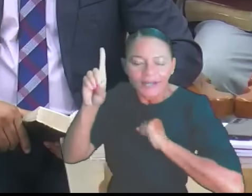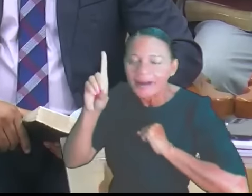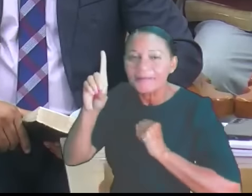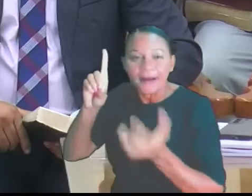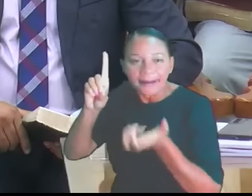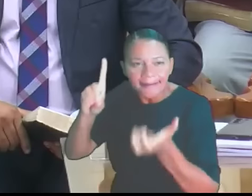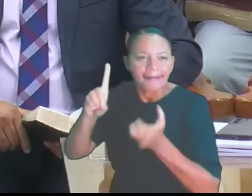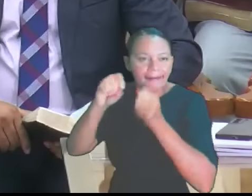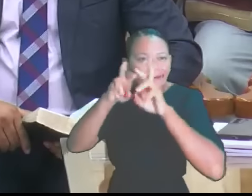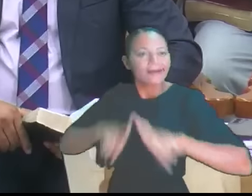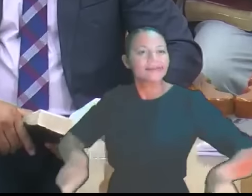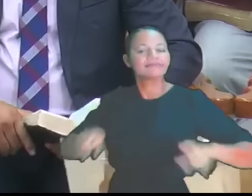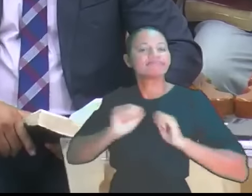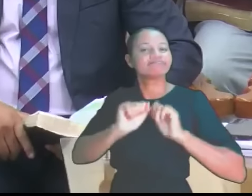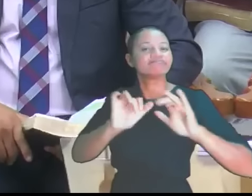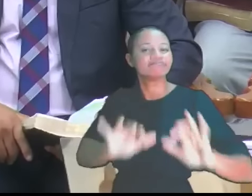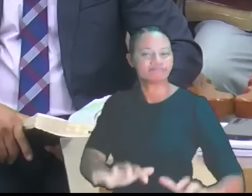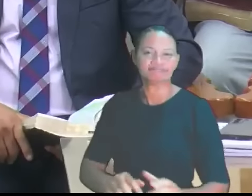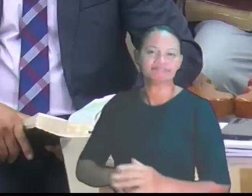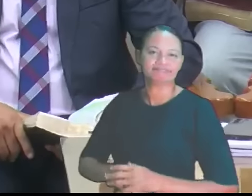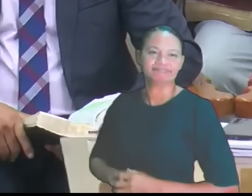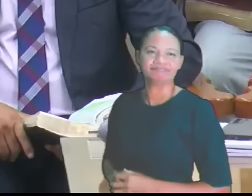gosta.